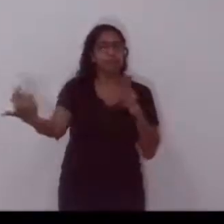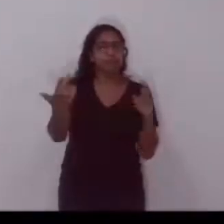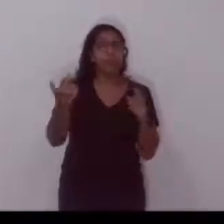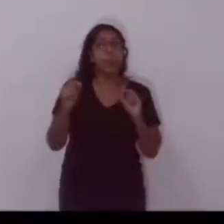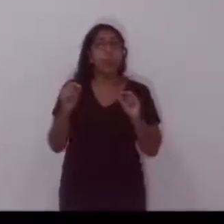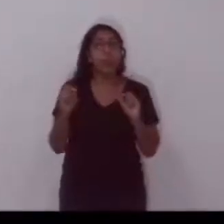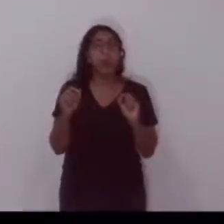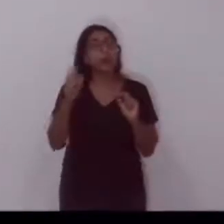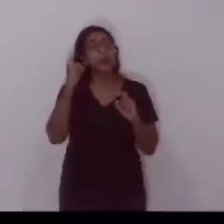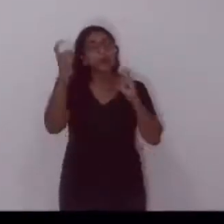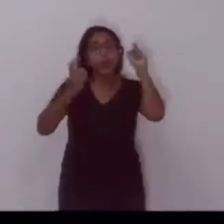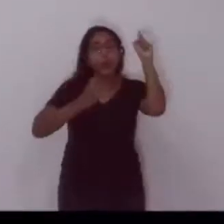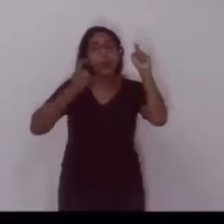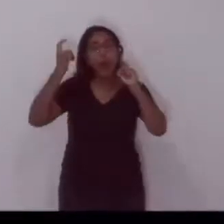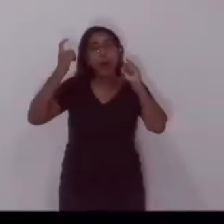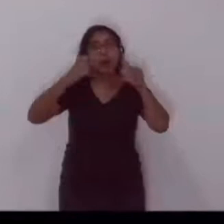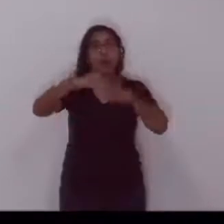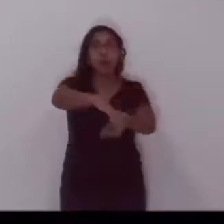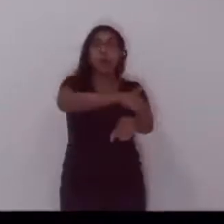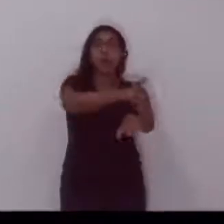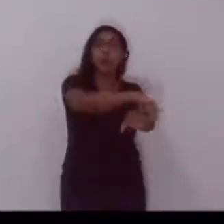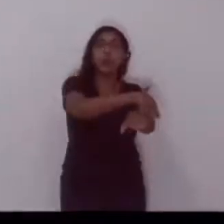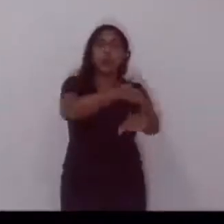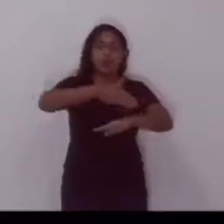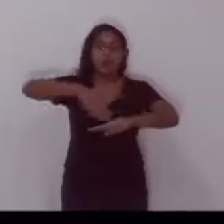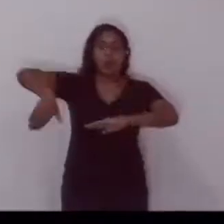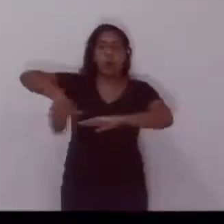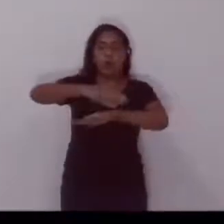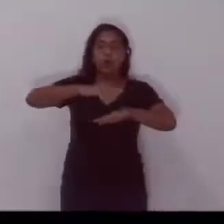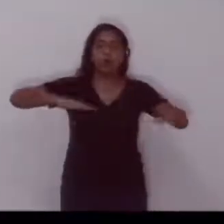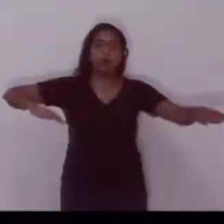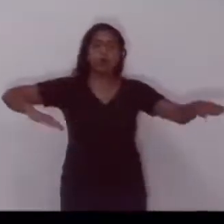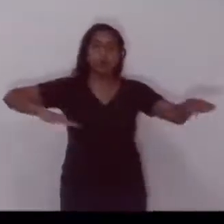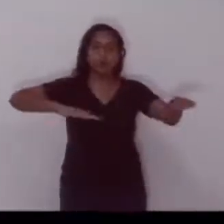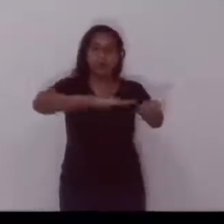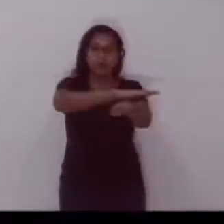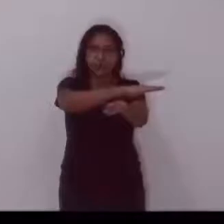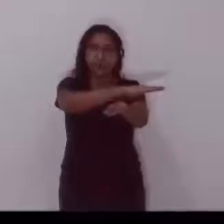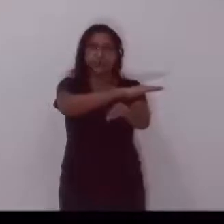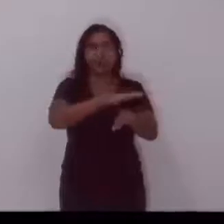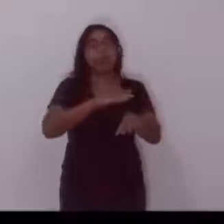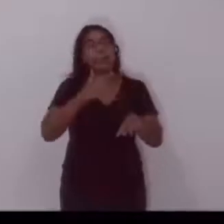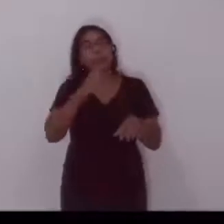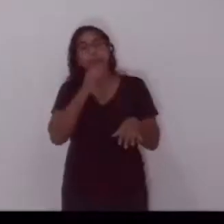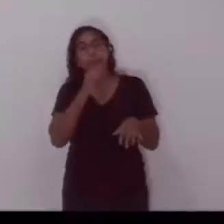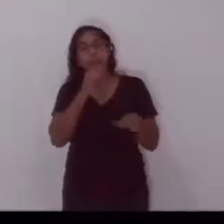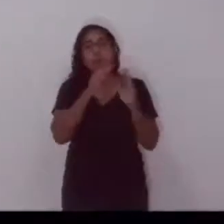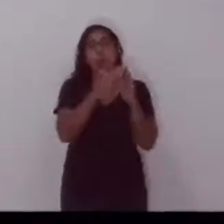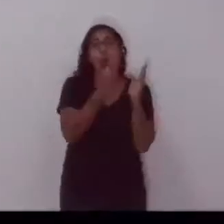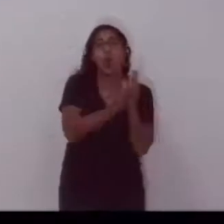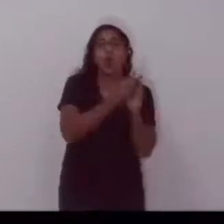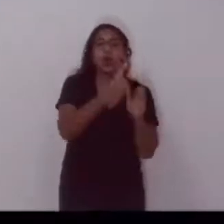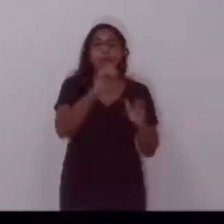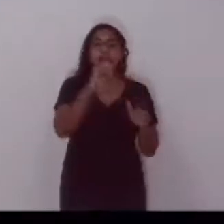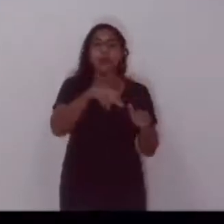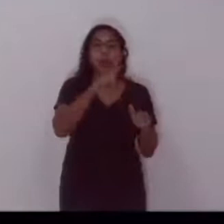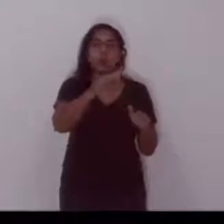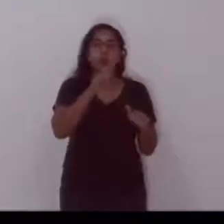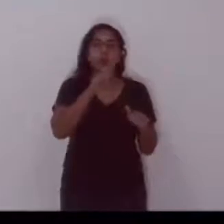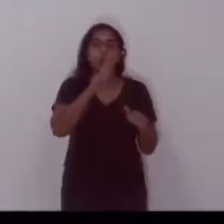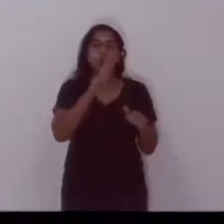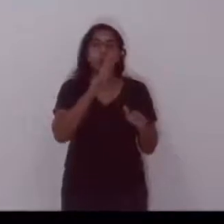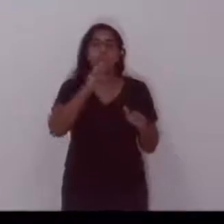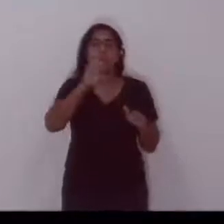dos cruzamentos. Arnaldo Roque Brisque, Vila Santana, a escola o ASIC, né, Eduardo von Zuben. Ali você